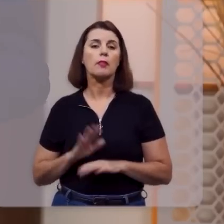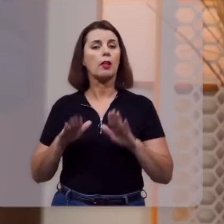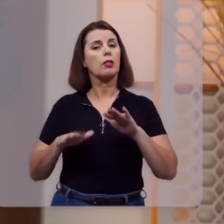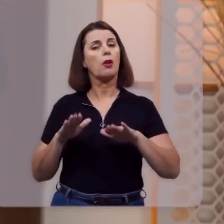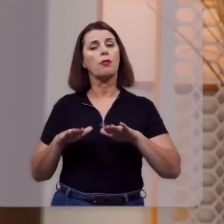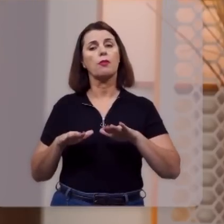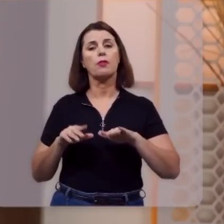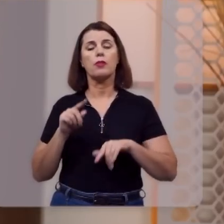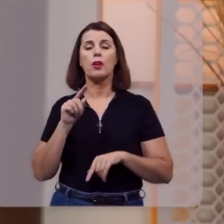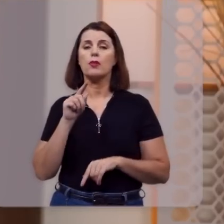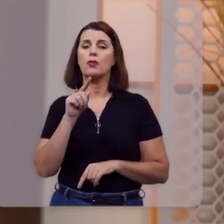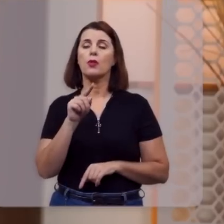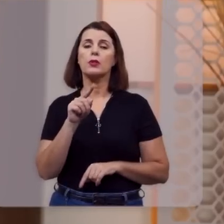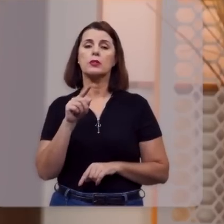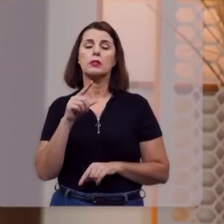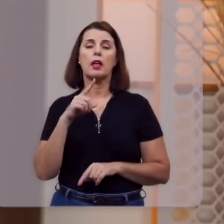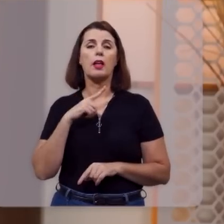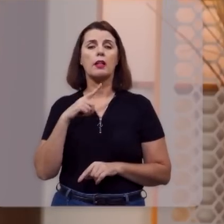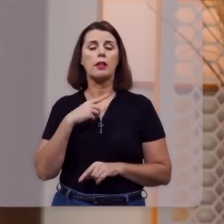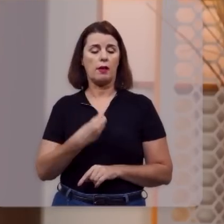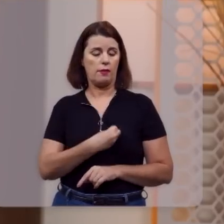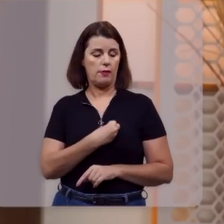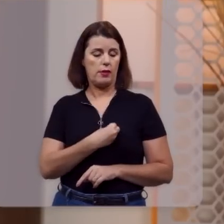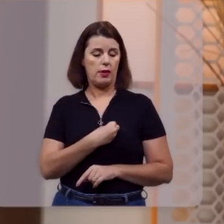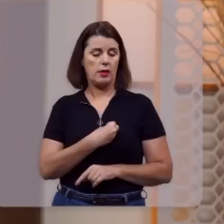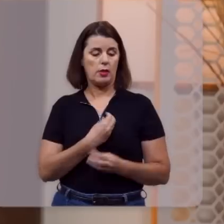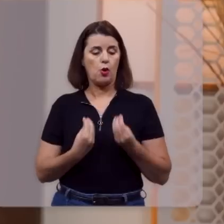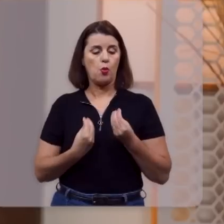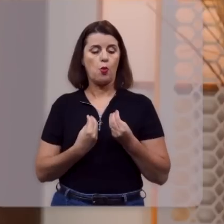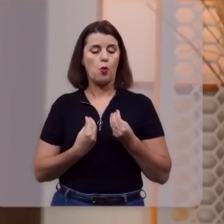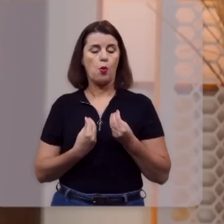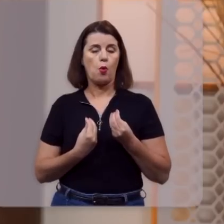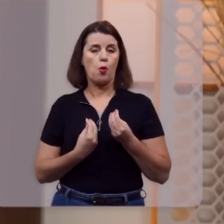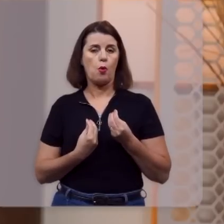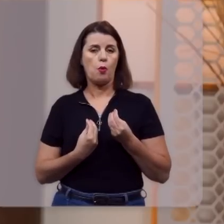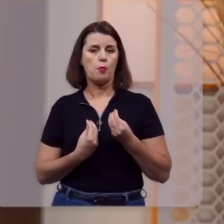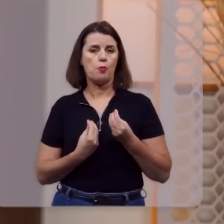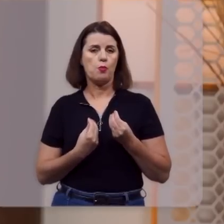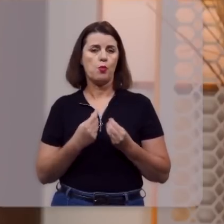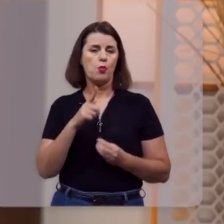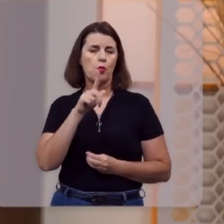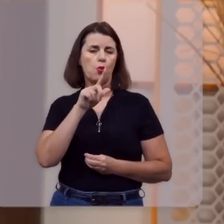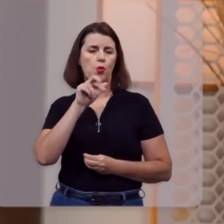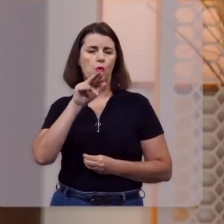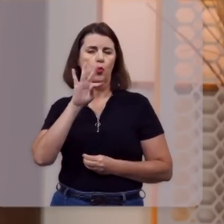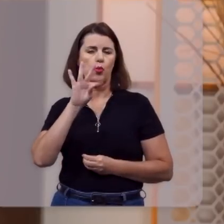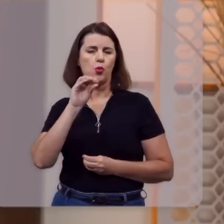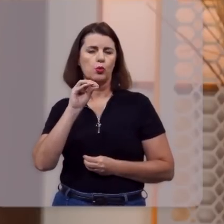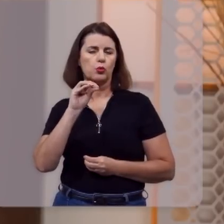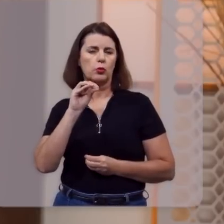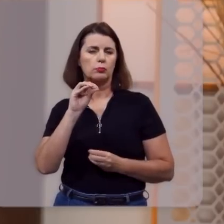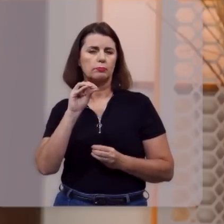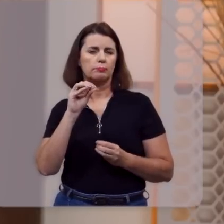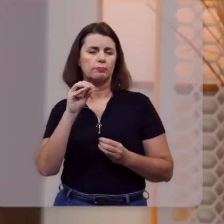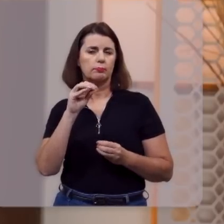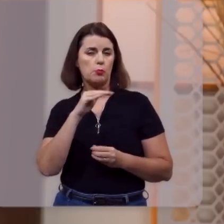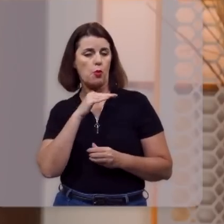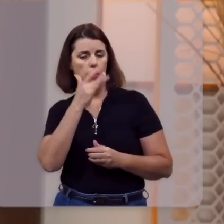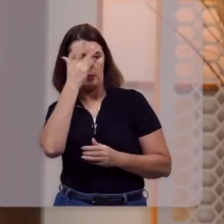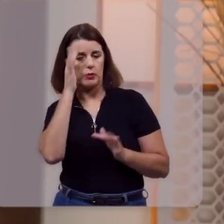Talvez você está lidando com a dor do luto. Talvez as lágrimas quentes rolam no seu